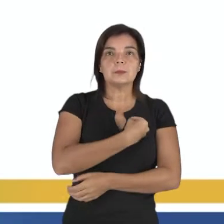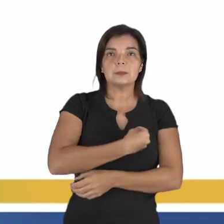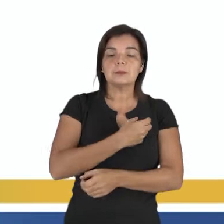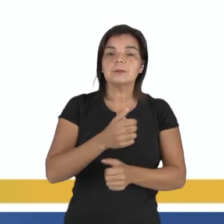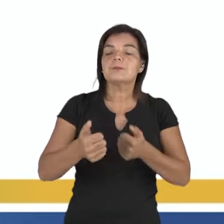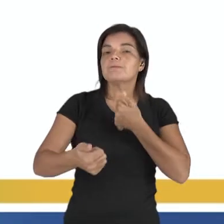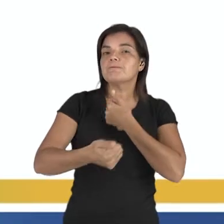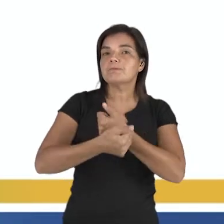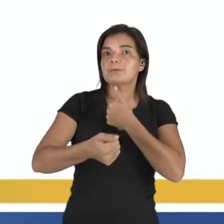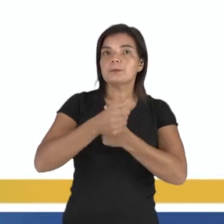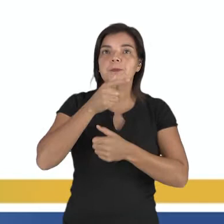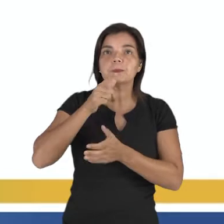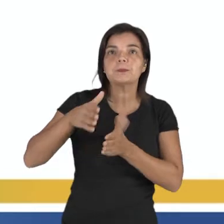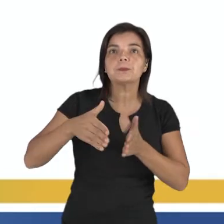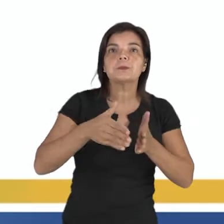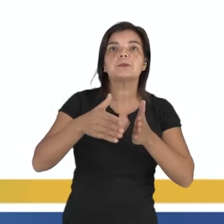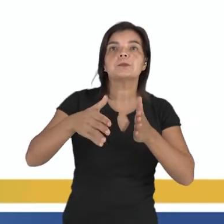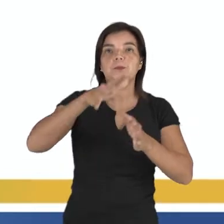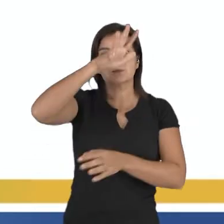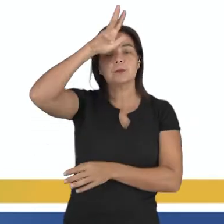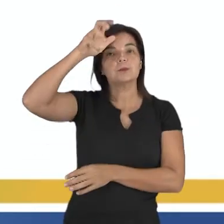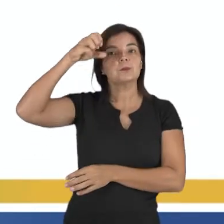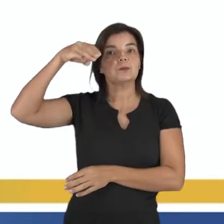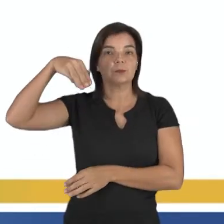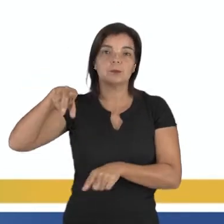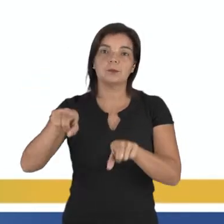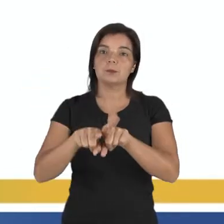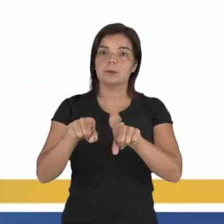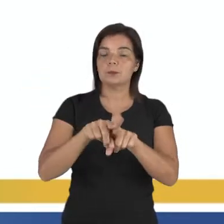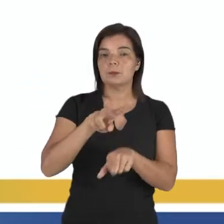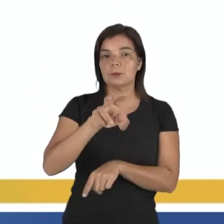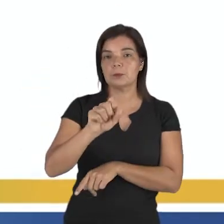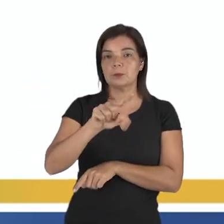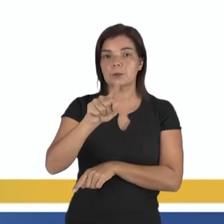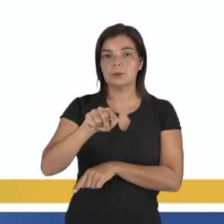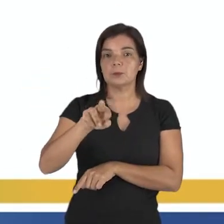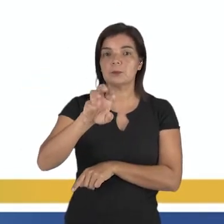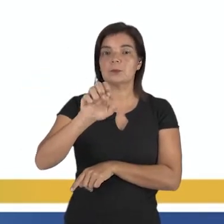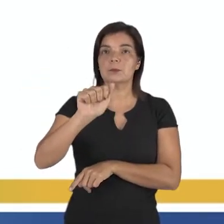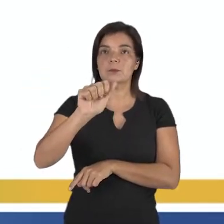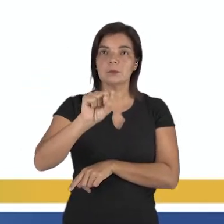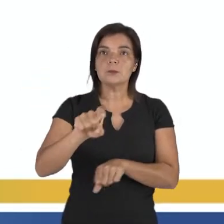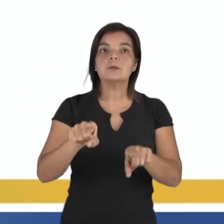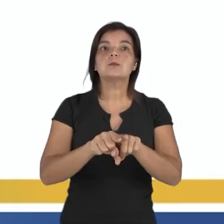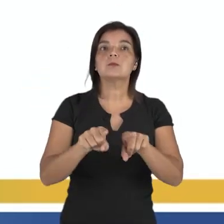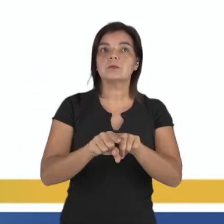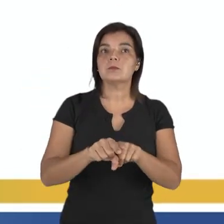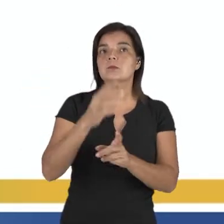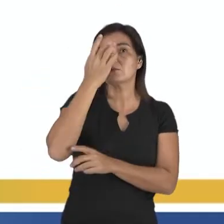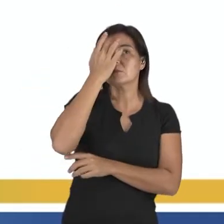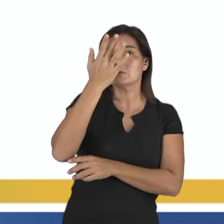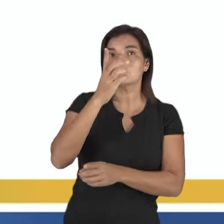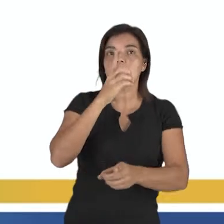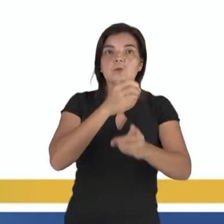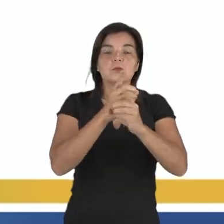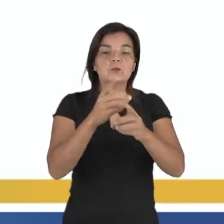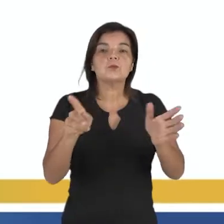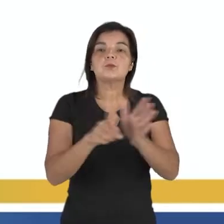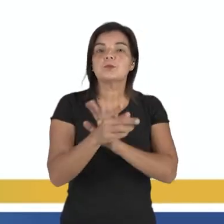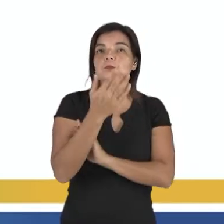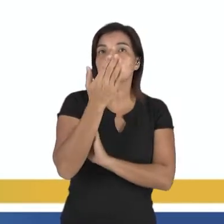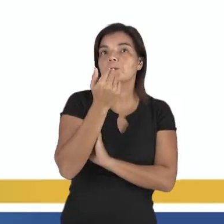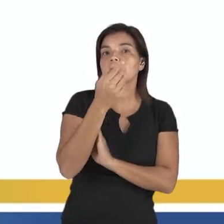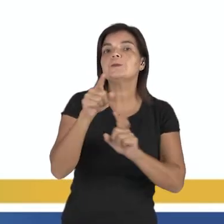indígenas habitava nas margens dos rios amazônicos, que são as várzeas, devido à facilidade para encontrar